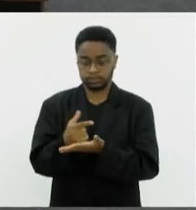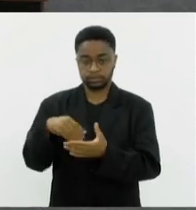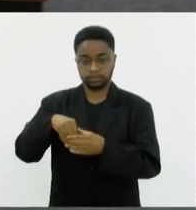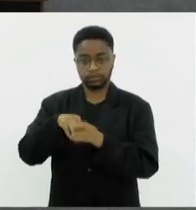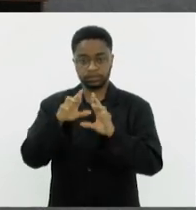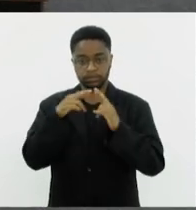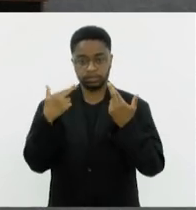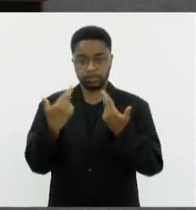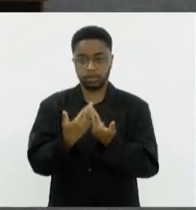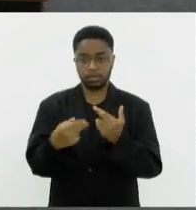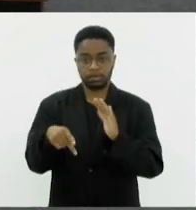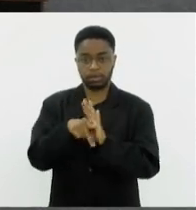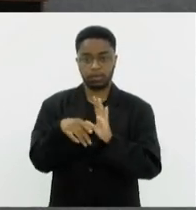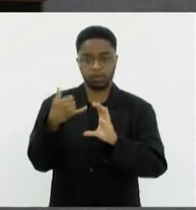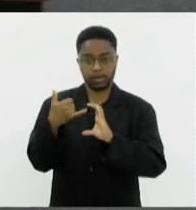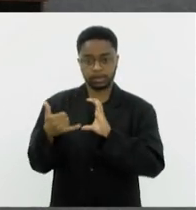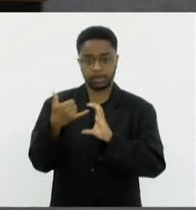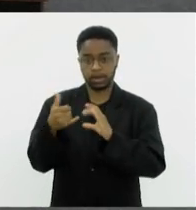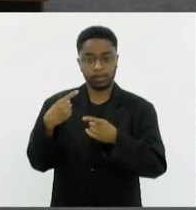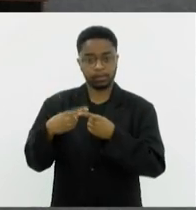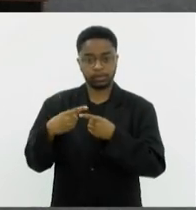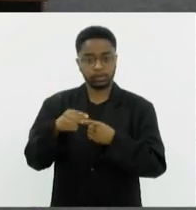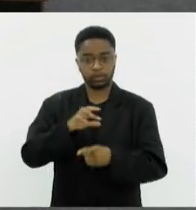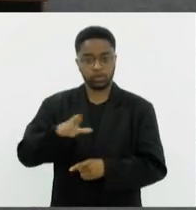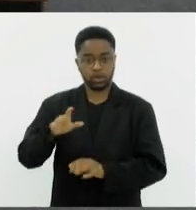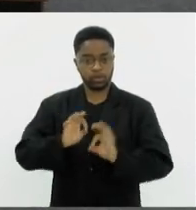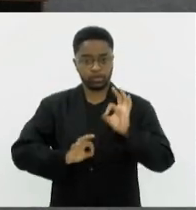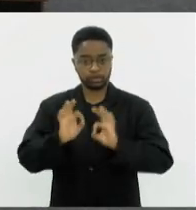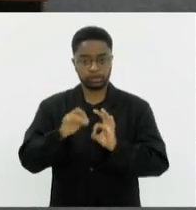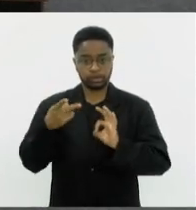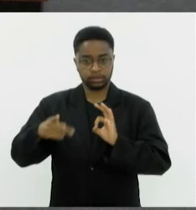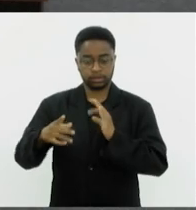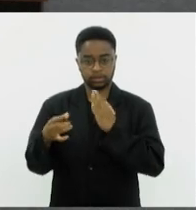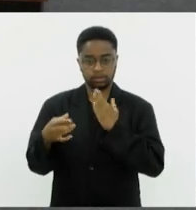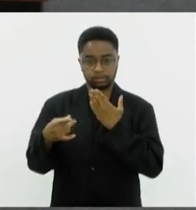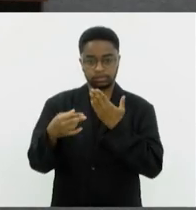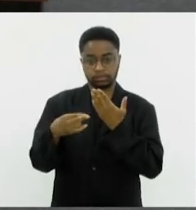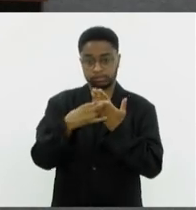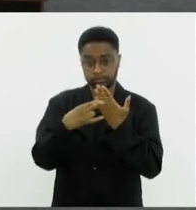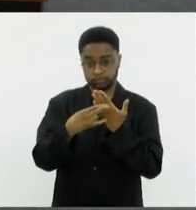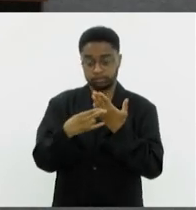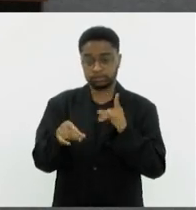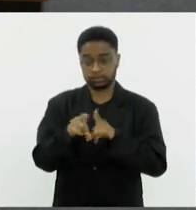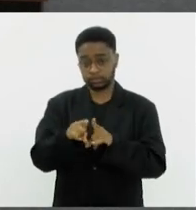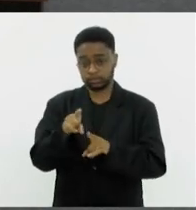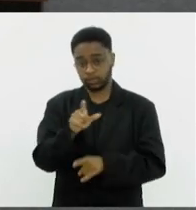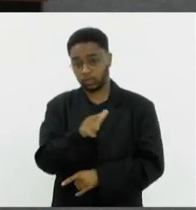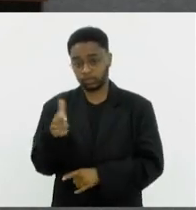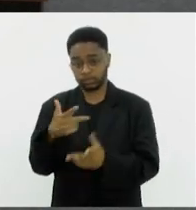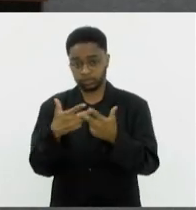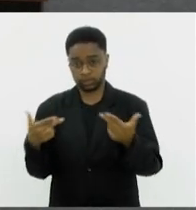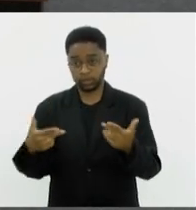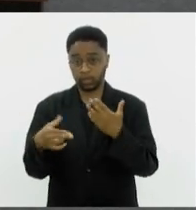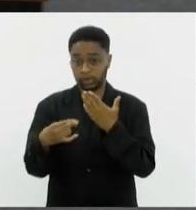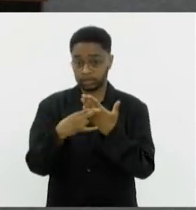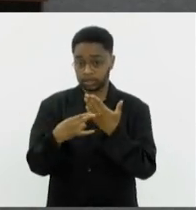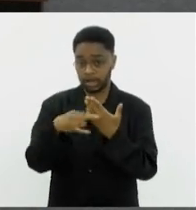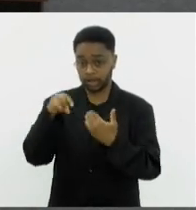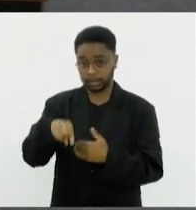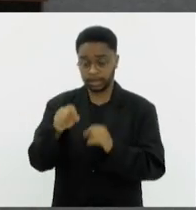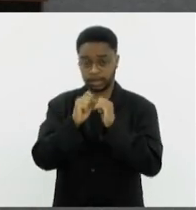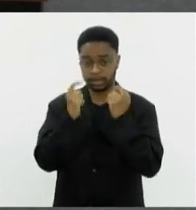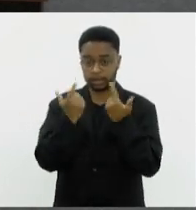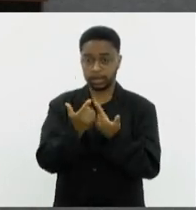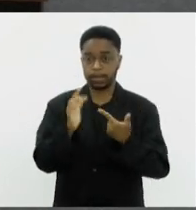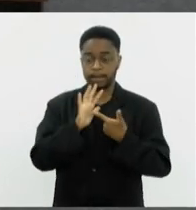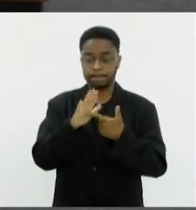por WhatsApp, que nem é disciplinada pelo regimento da casa. E mais, o regimento da casa fala que os